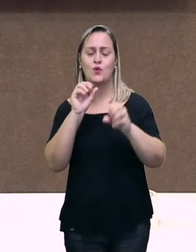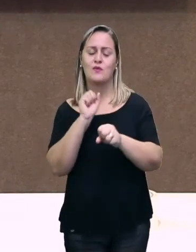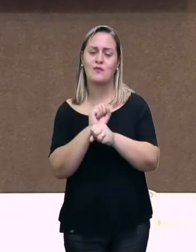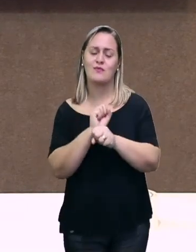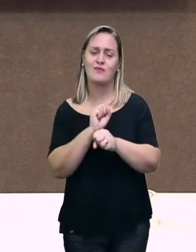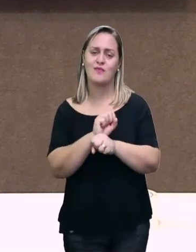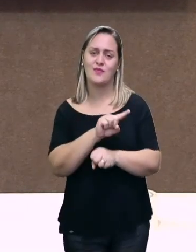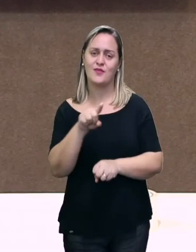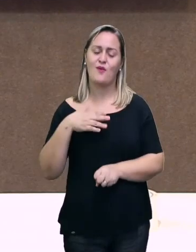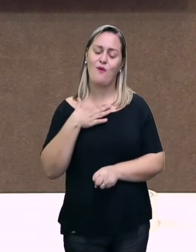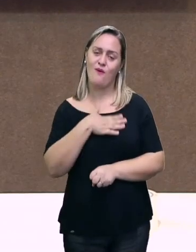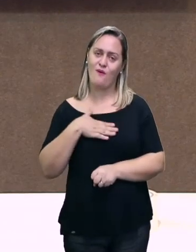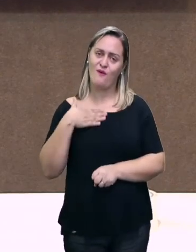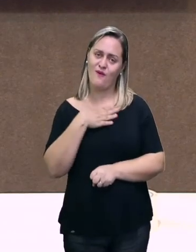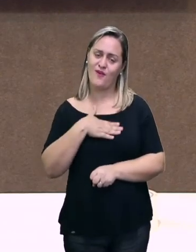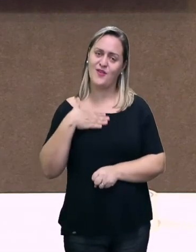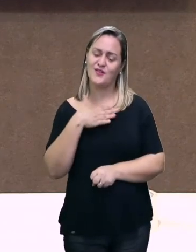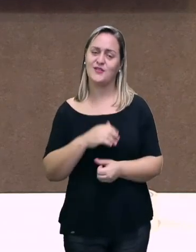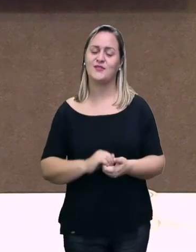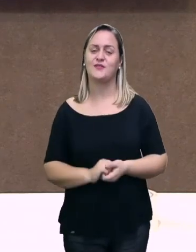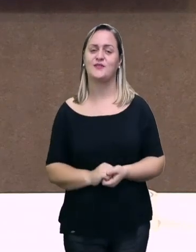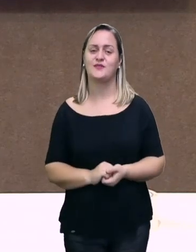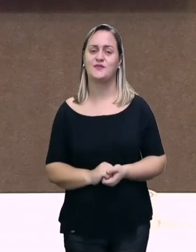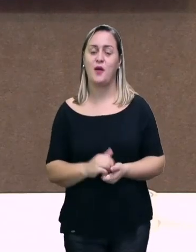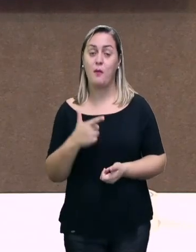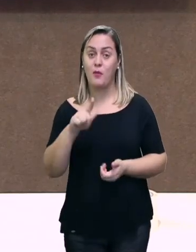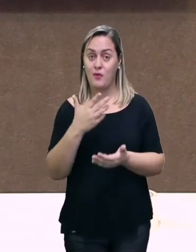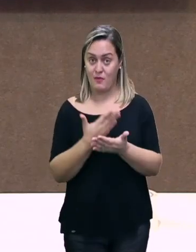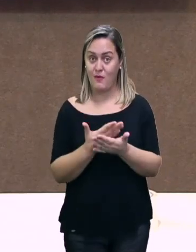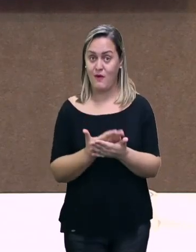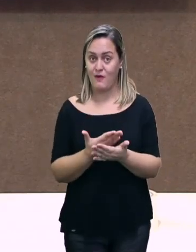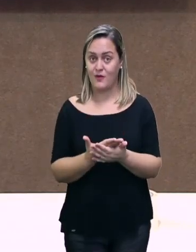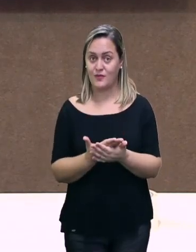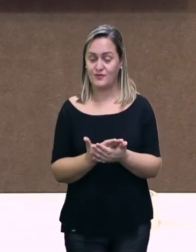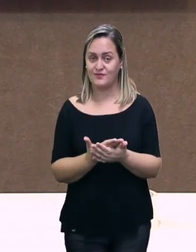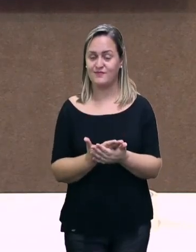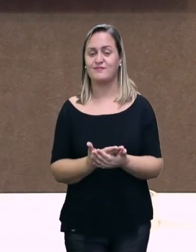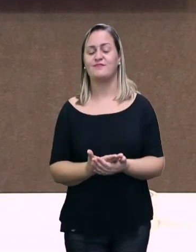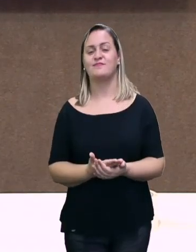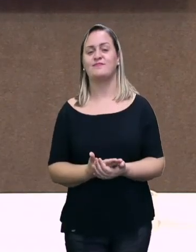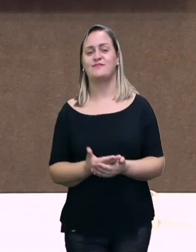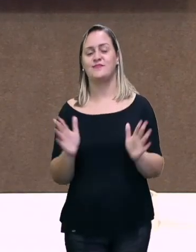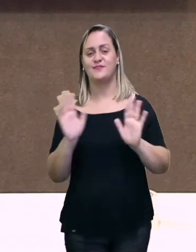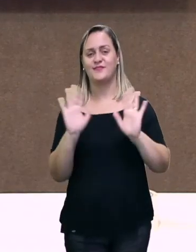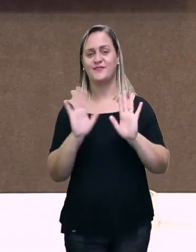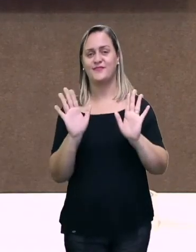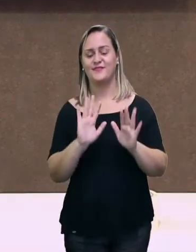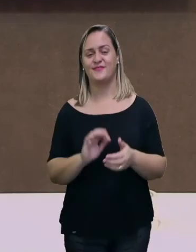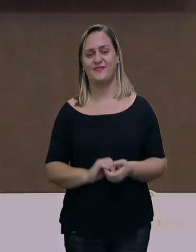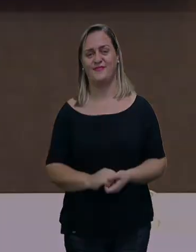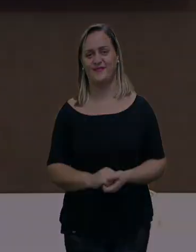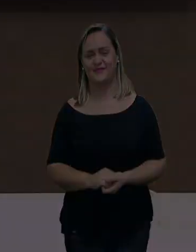tenham gostado e espero vocês na próxima aula. Fiquem com Deus!